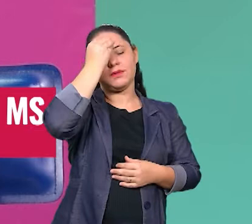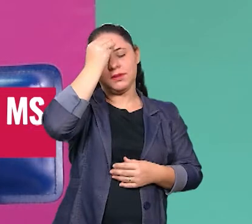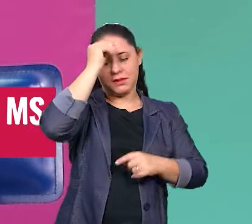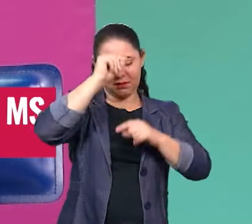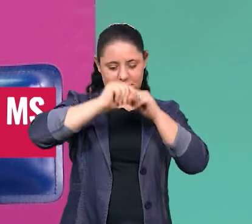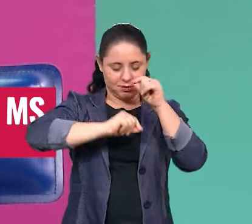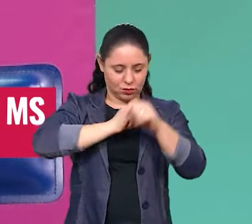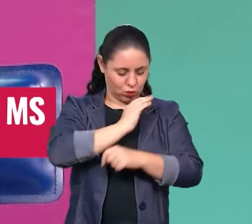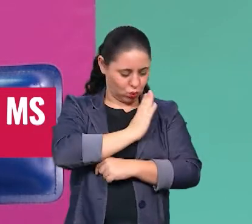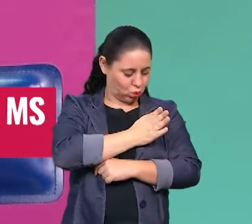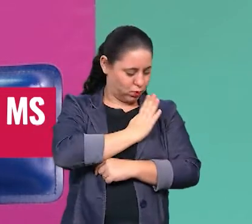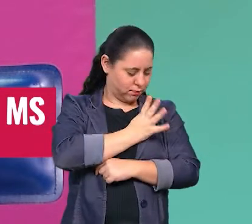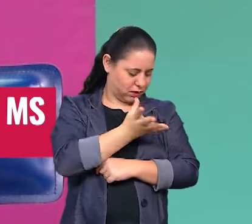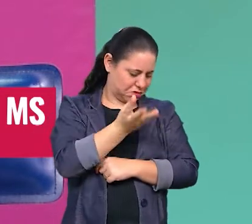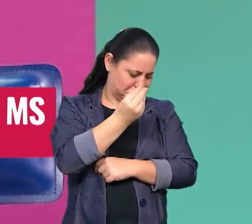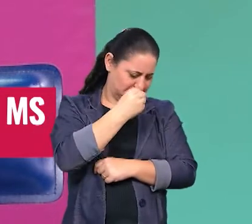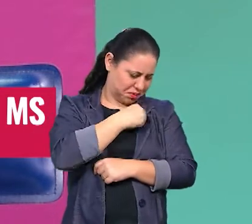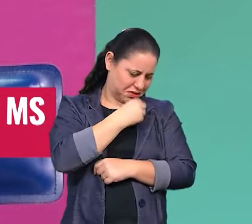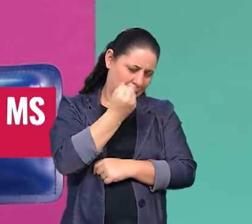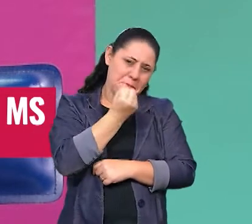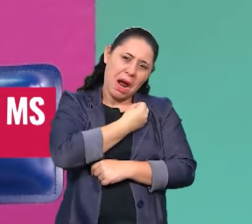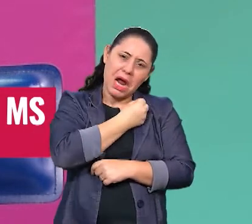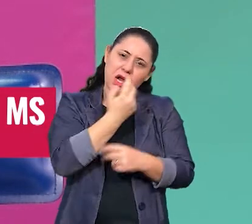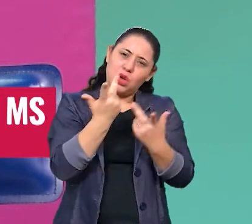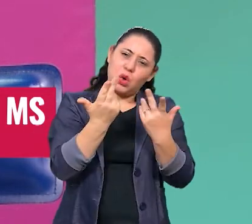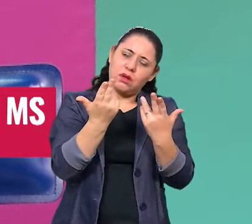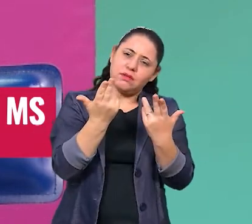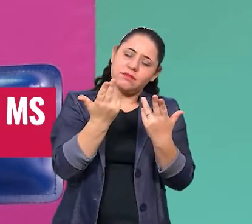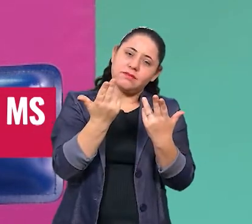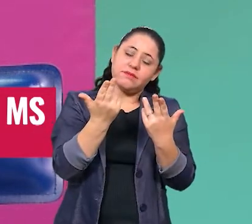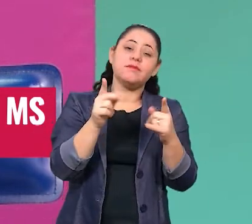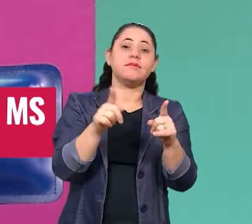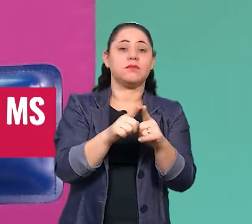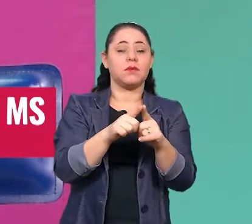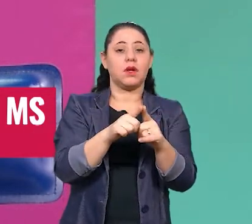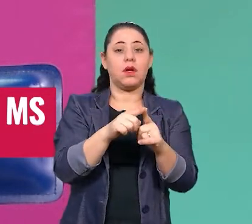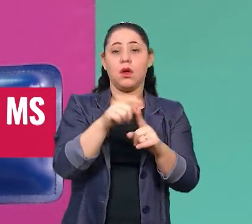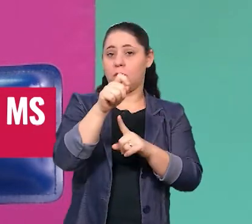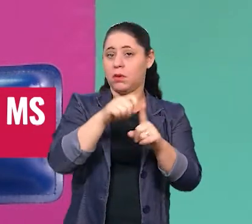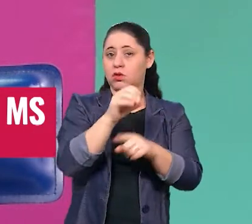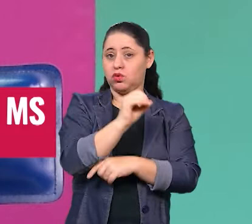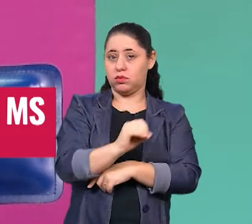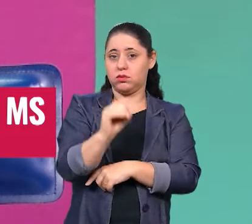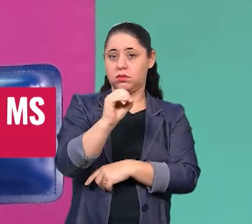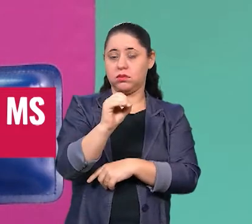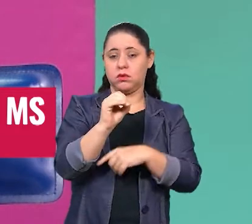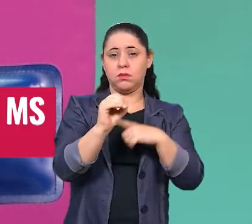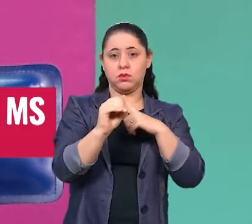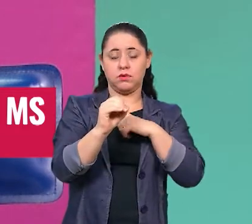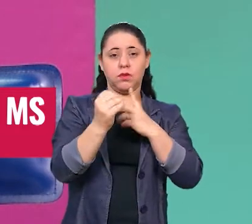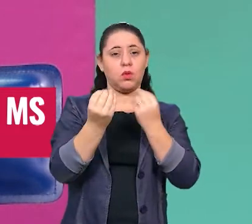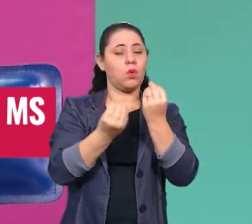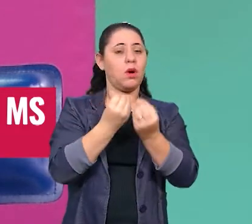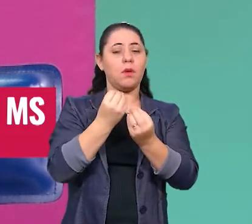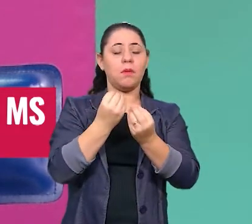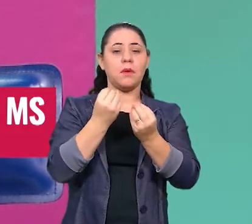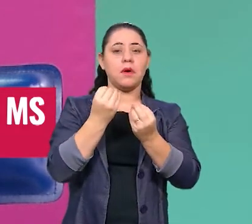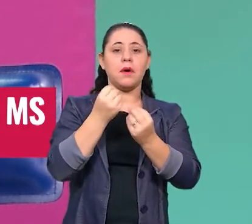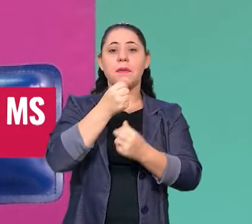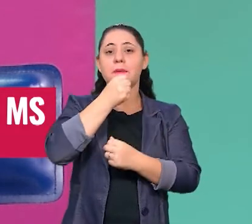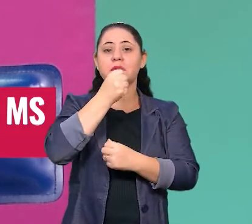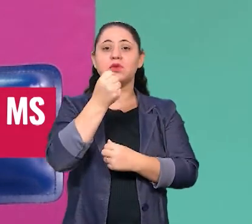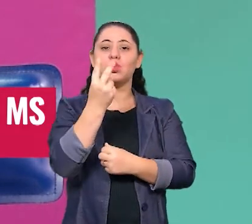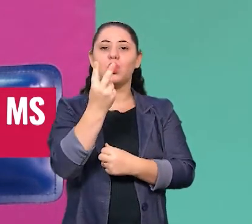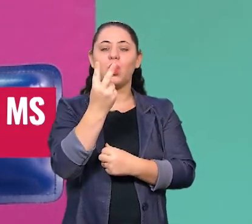Jaque? Até no mês de outubro nós tivemos como apresentador 2 apresentadores mirim, que vieram também